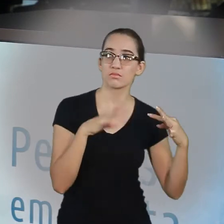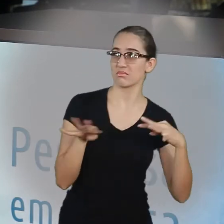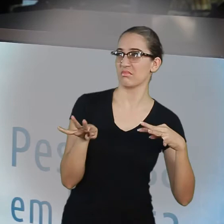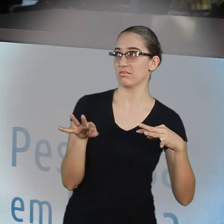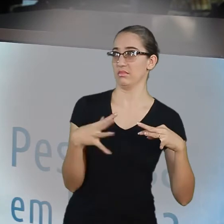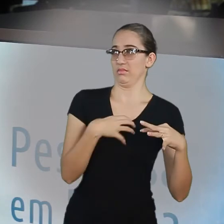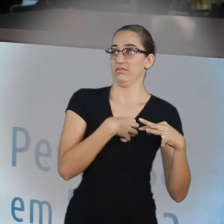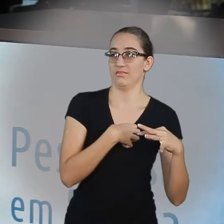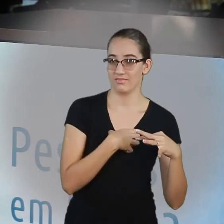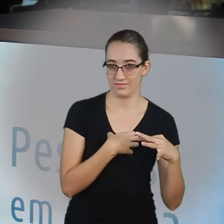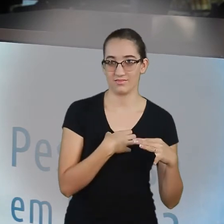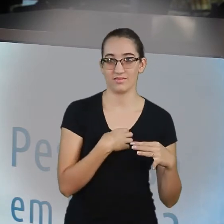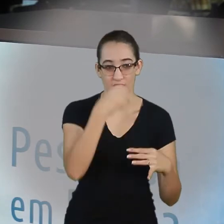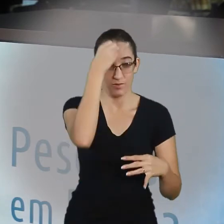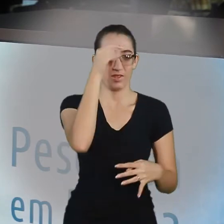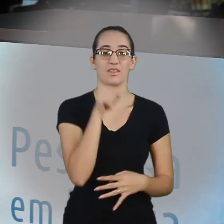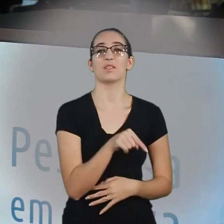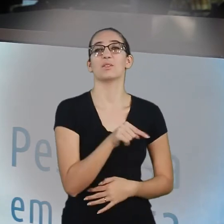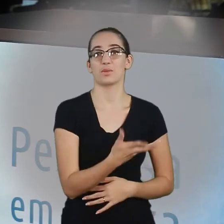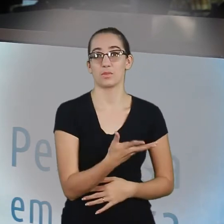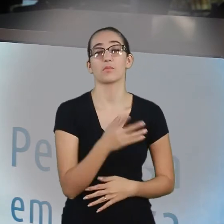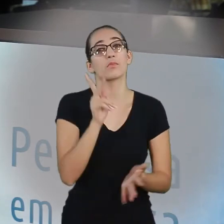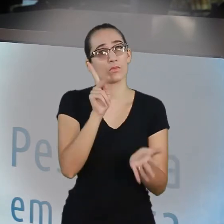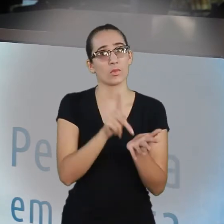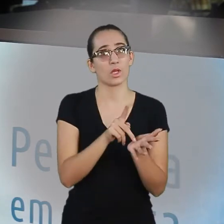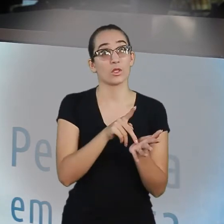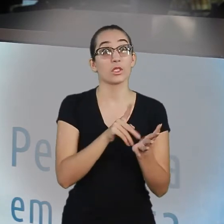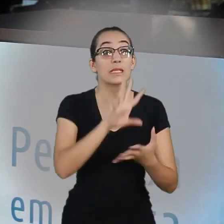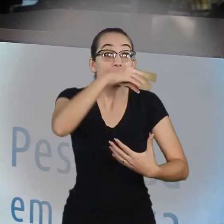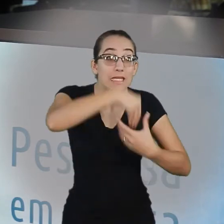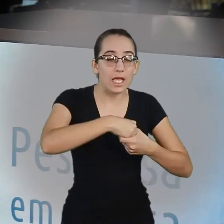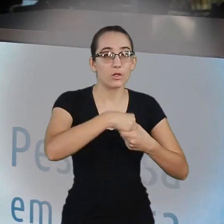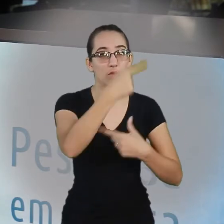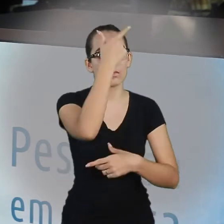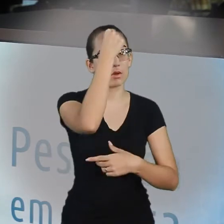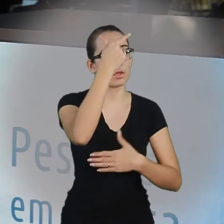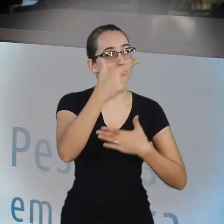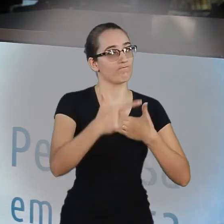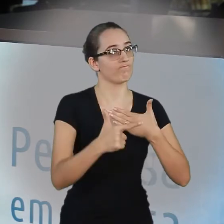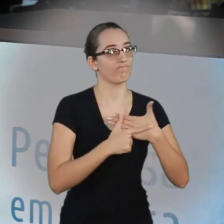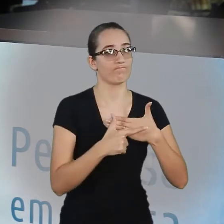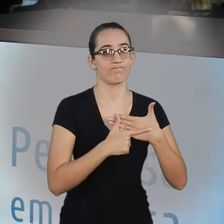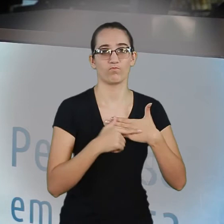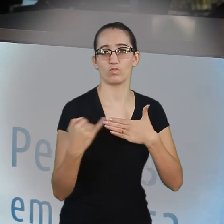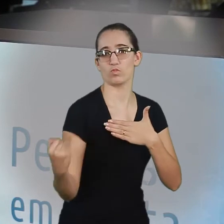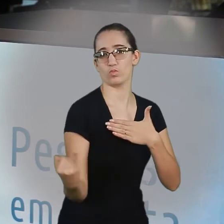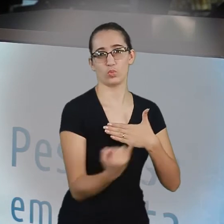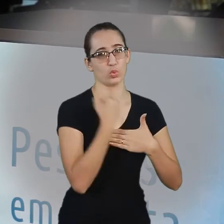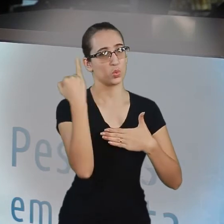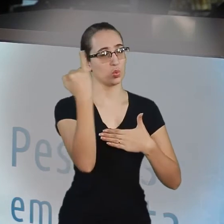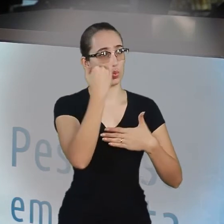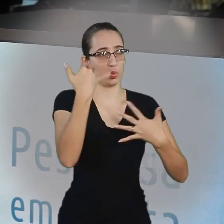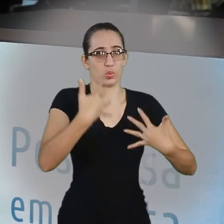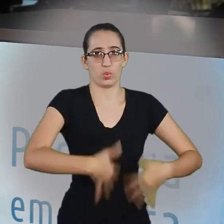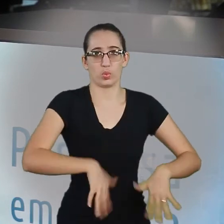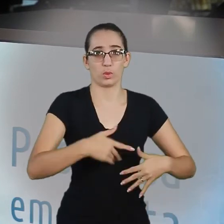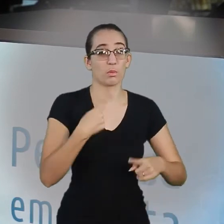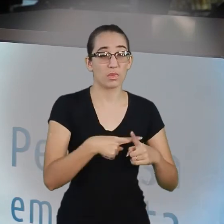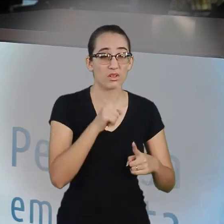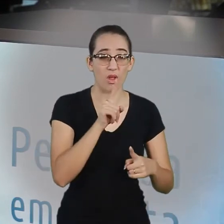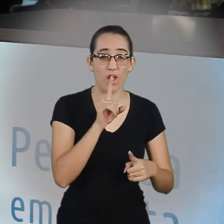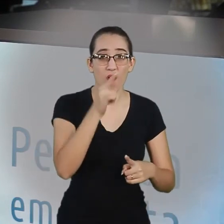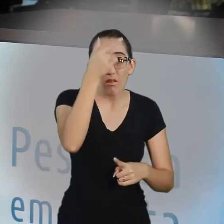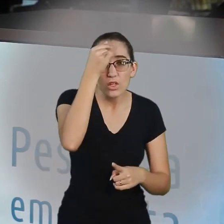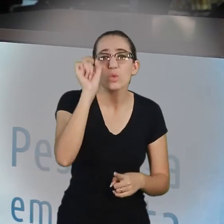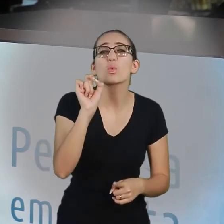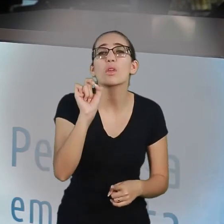papel muito importante na universidade, porque a universidade hoje em dia ela não é apenas um locus do conhecimento. Como a